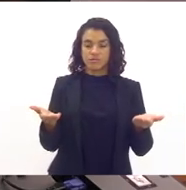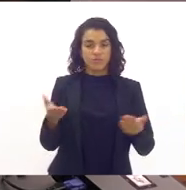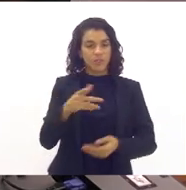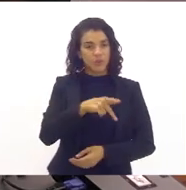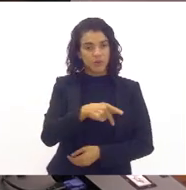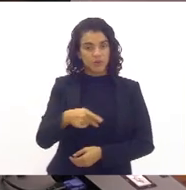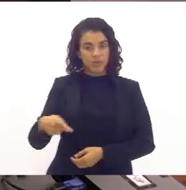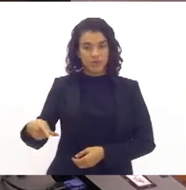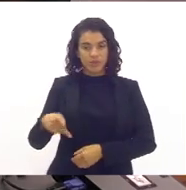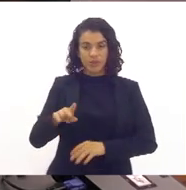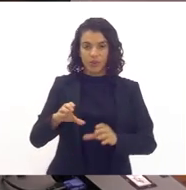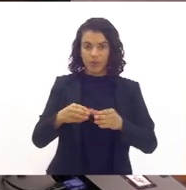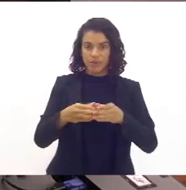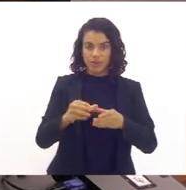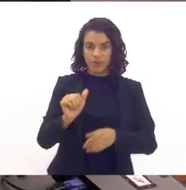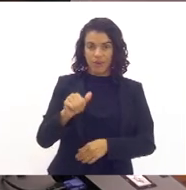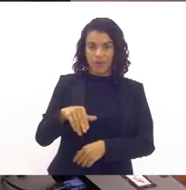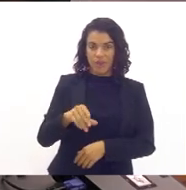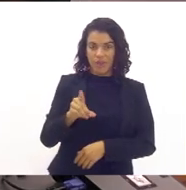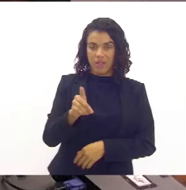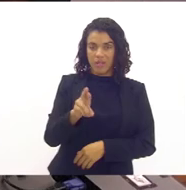Presidente da comissão, André Correia.